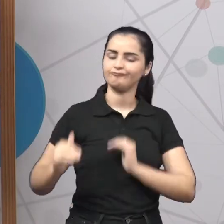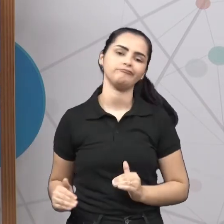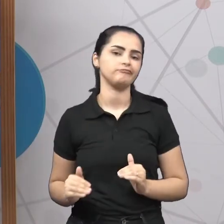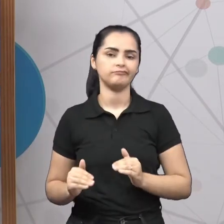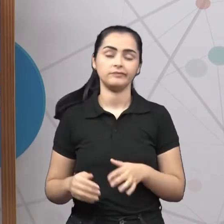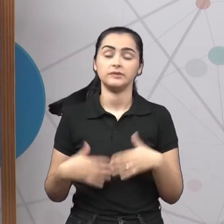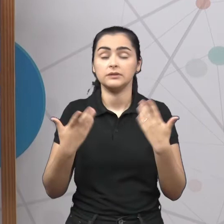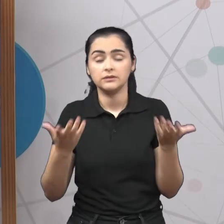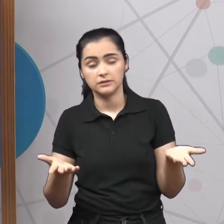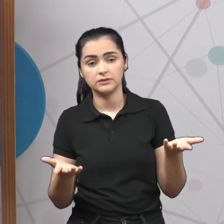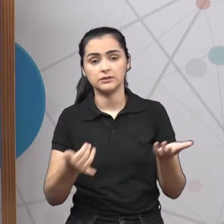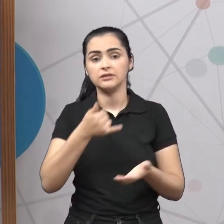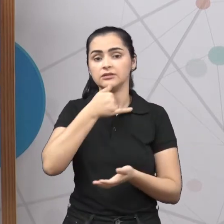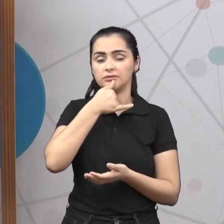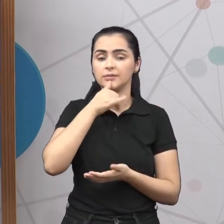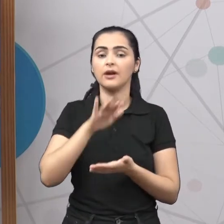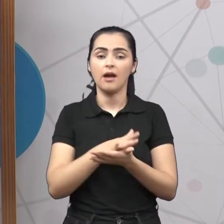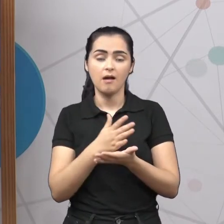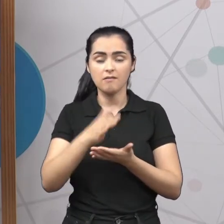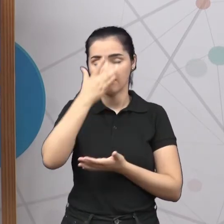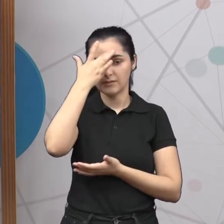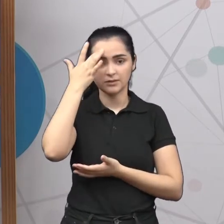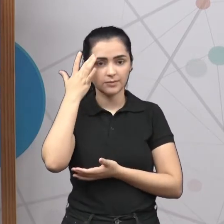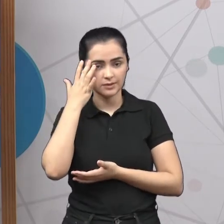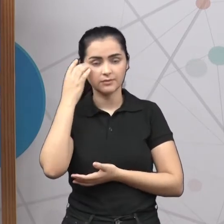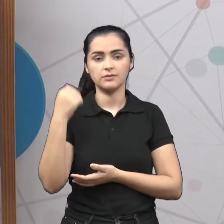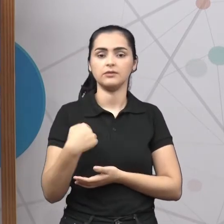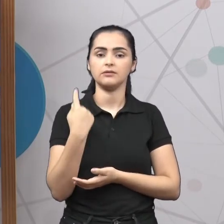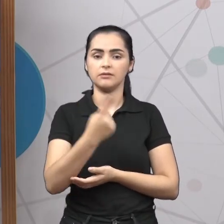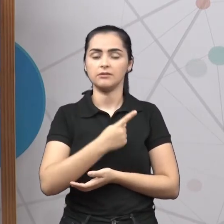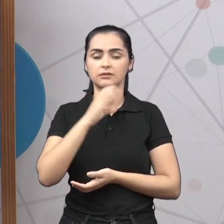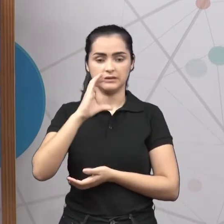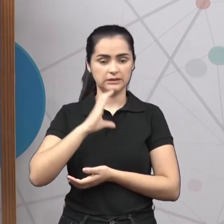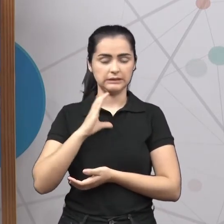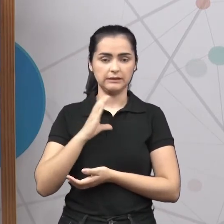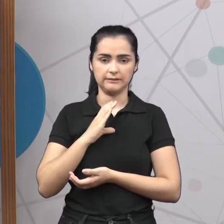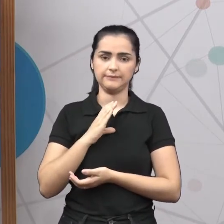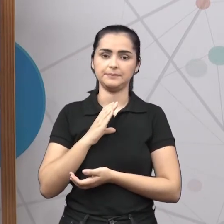infelizmente, alguns cidadãos, né, da nossa cidade,